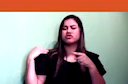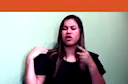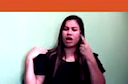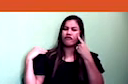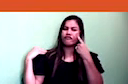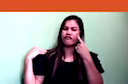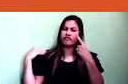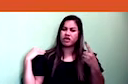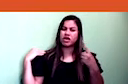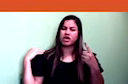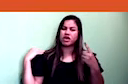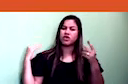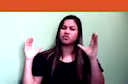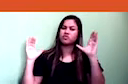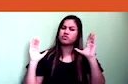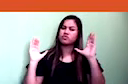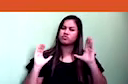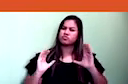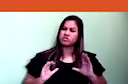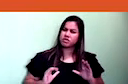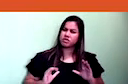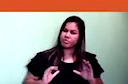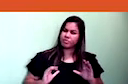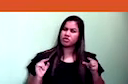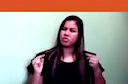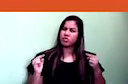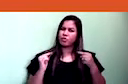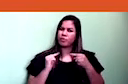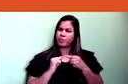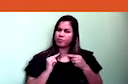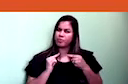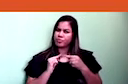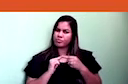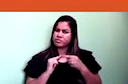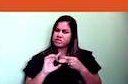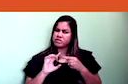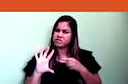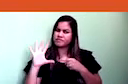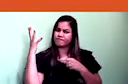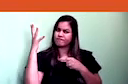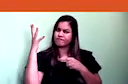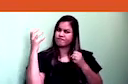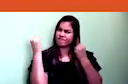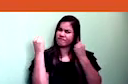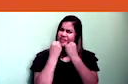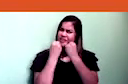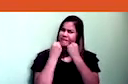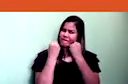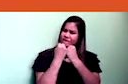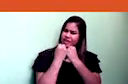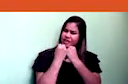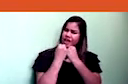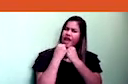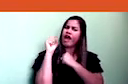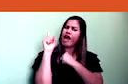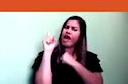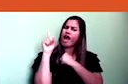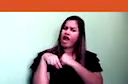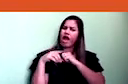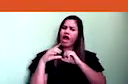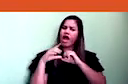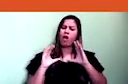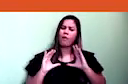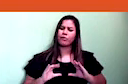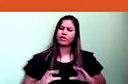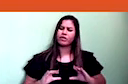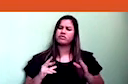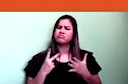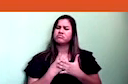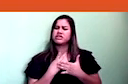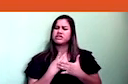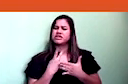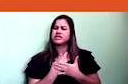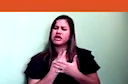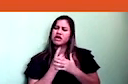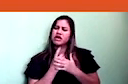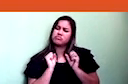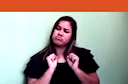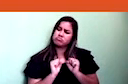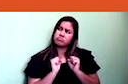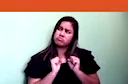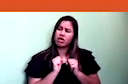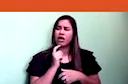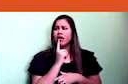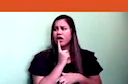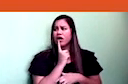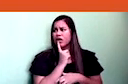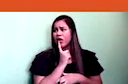às vezes, né, de ser tão arredio a uma situação, pode estar trazendo comportamentos inadequados à pessoa, né? Às